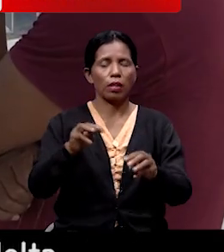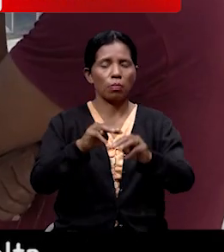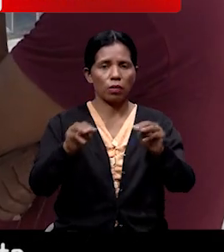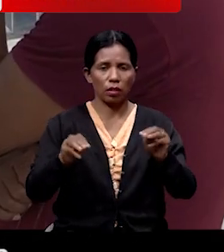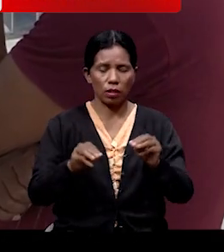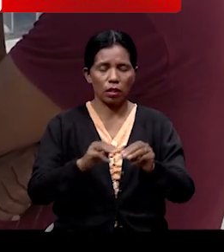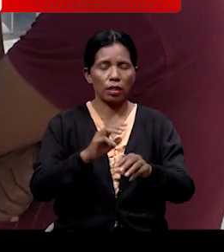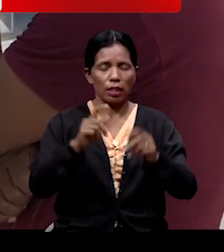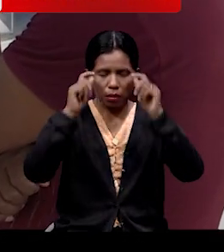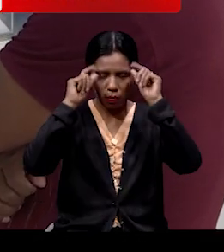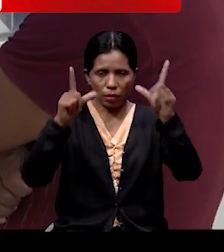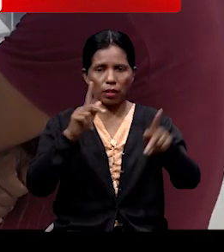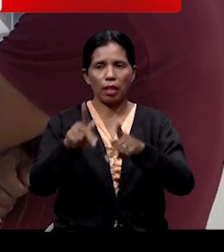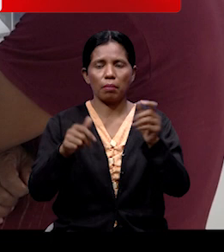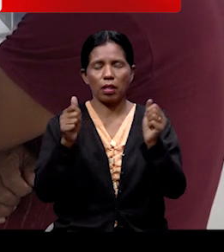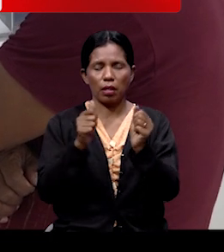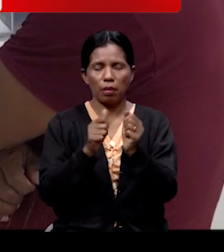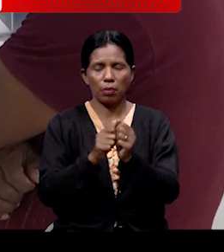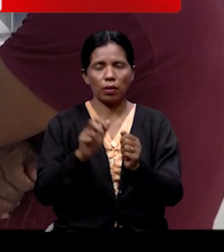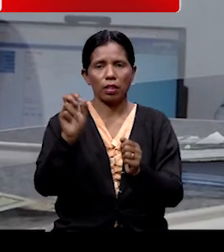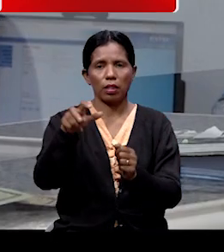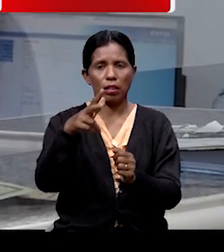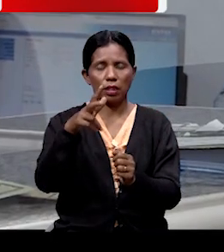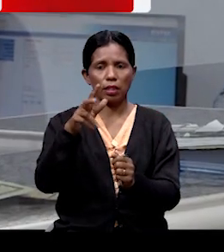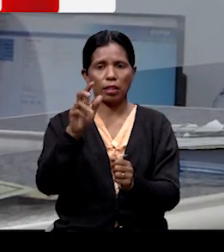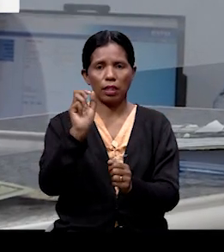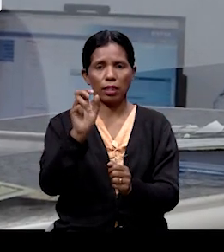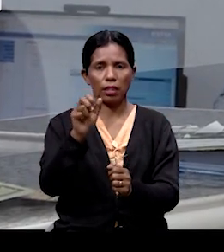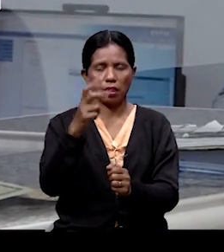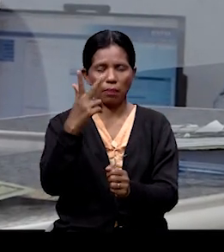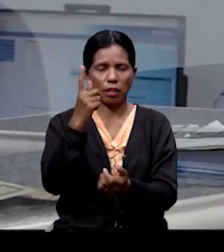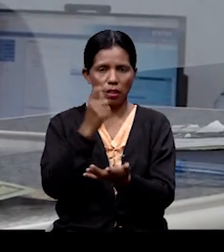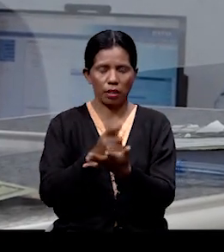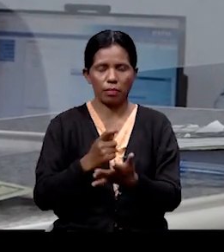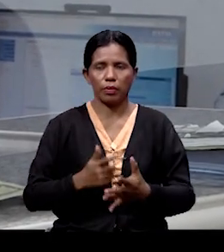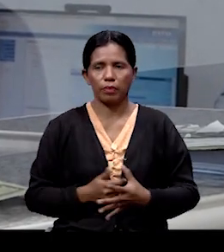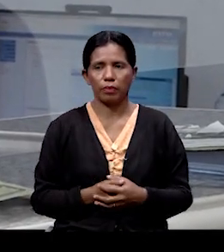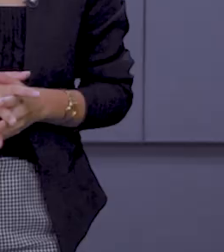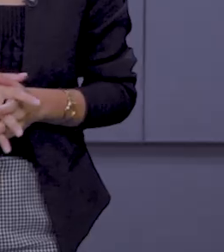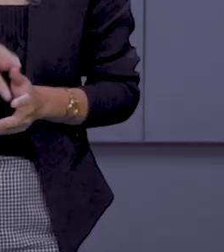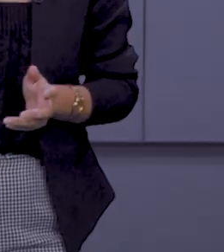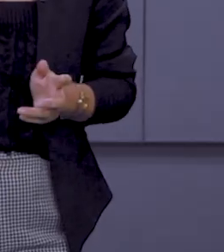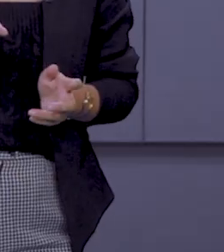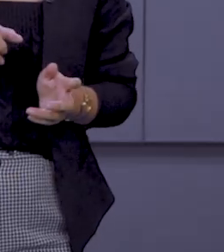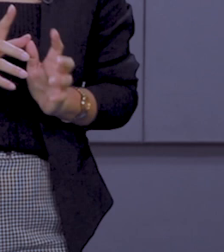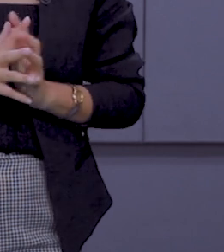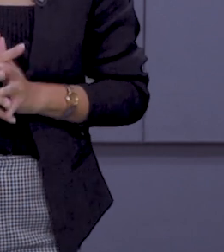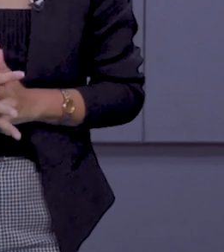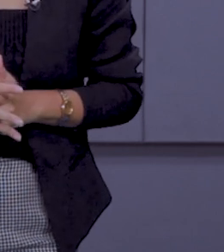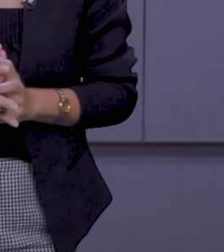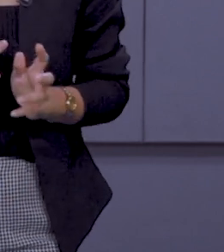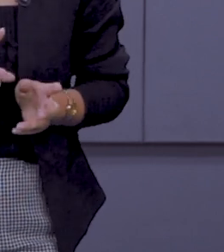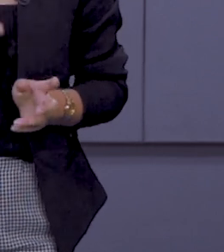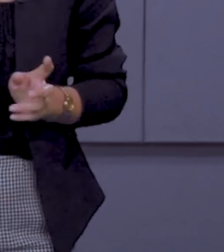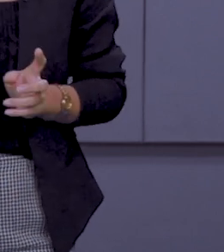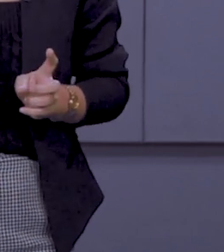total cliente ia rihun sa nulu resen tolu. Laura da Cruz, Dilma Suzeti, ZMN. Kita halua,